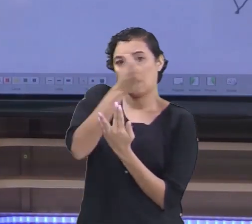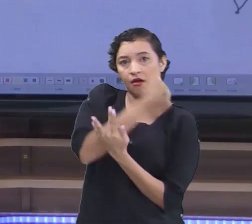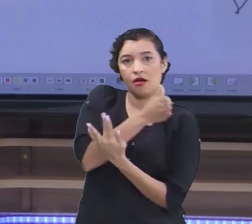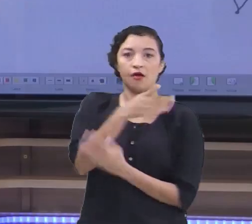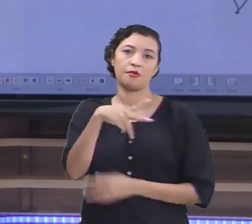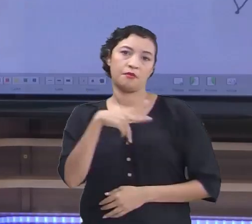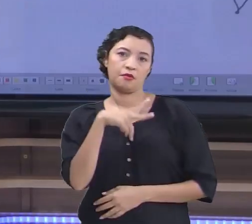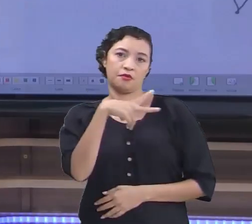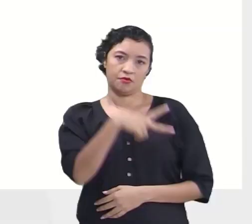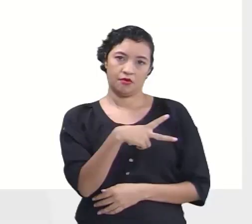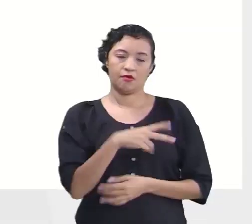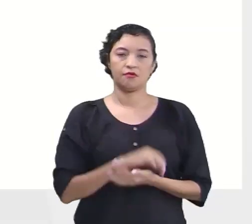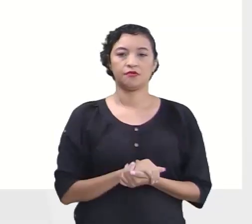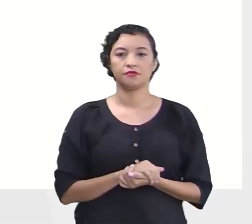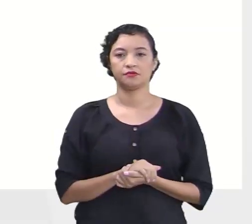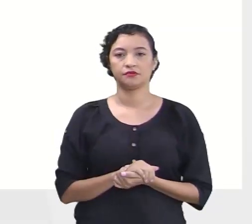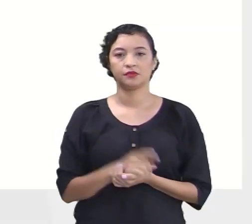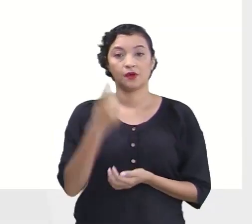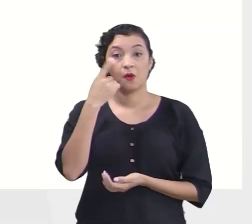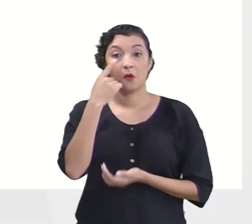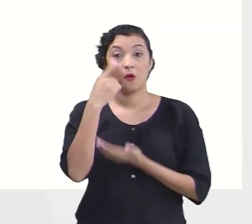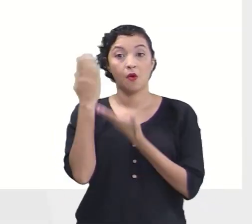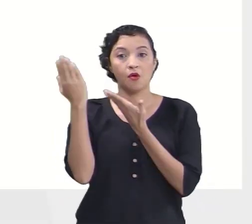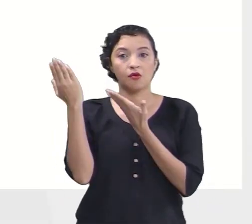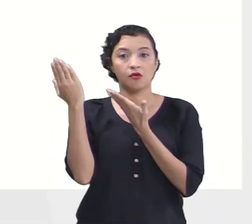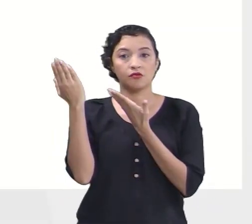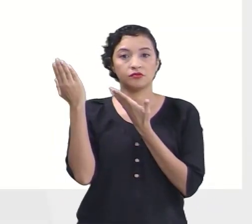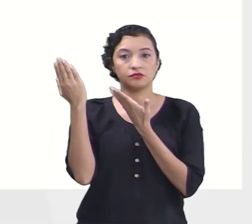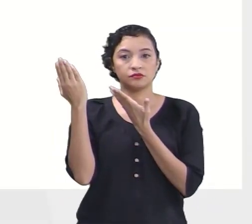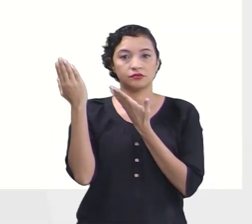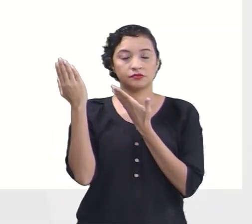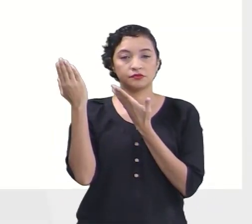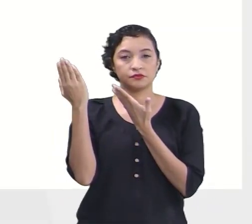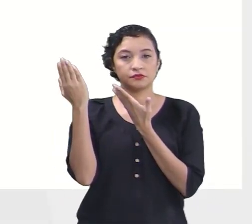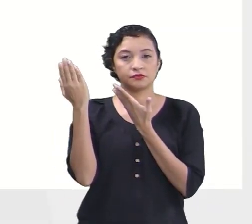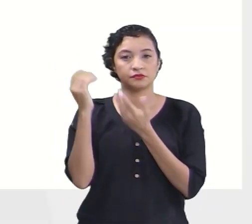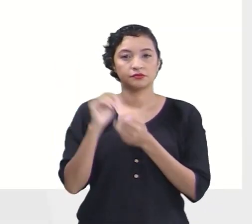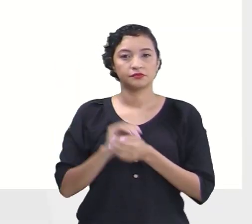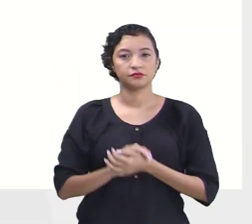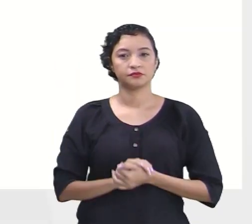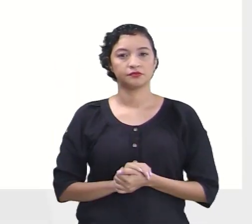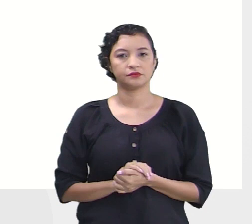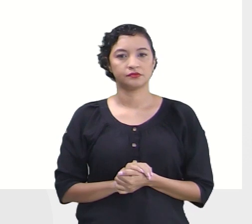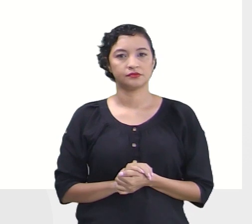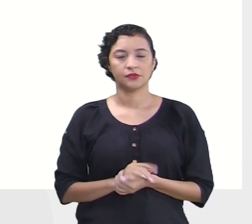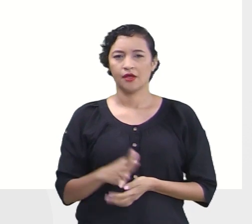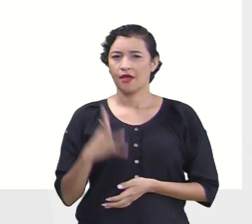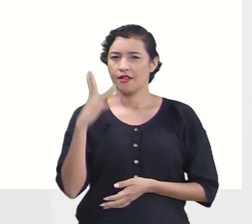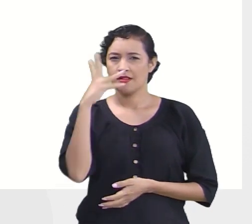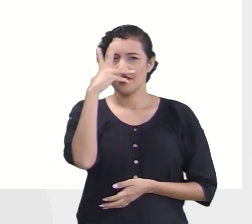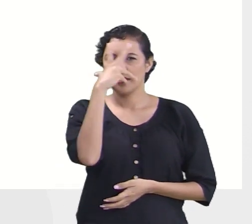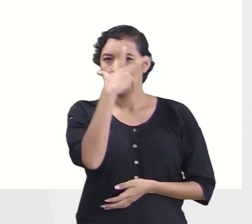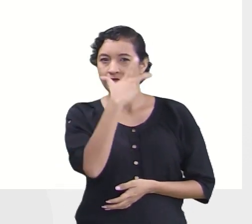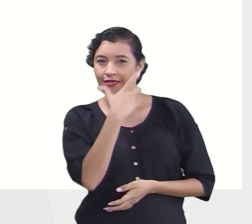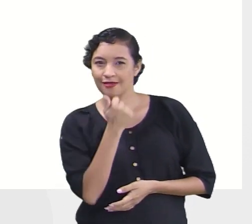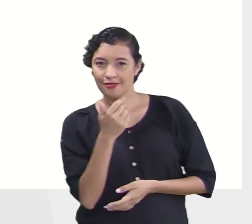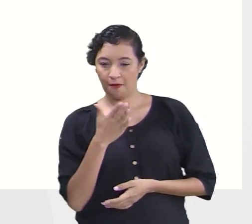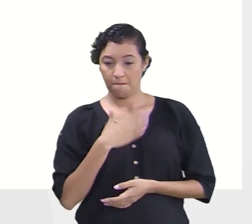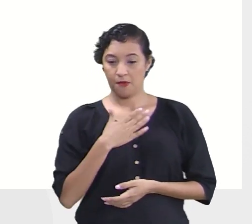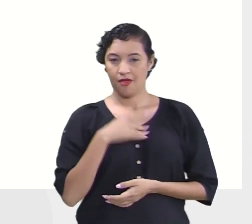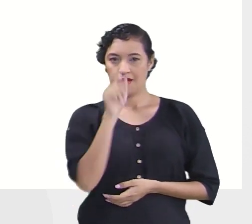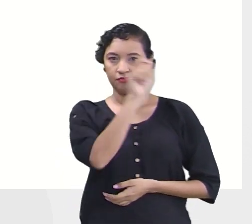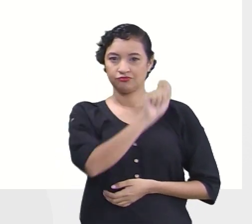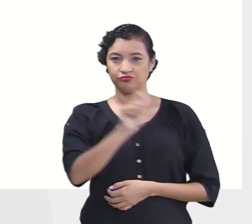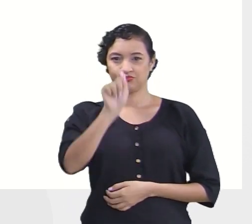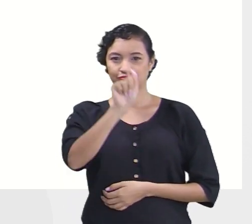Portugal. Agora, olha aqui para o nosso mapa. Esse lado, agora vocês vão ver uma coisa mais linda que é essa letra.